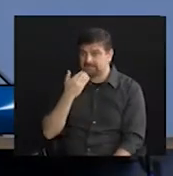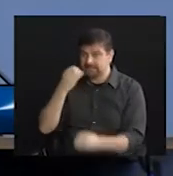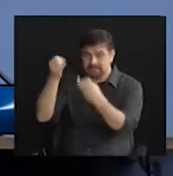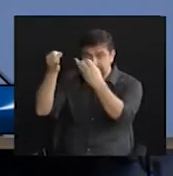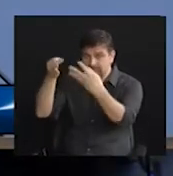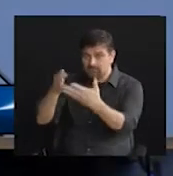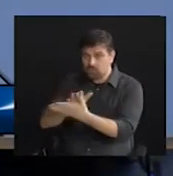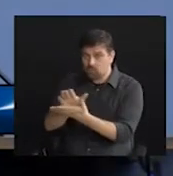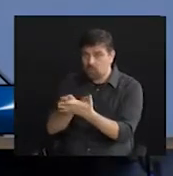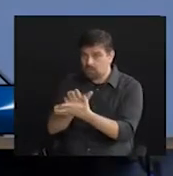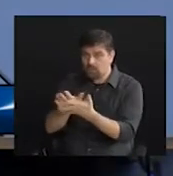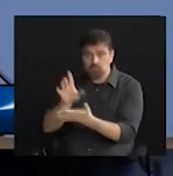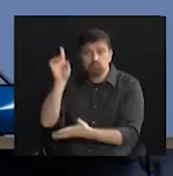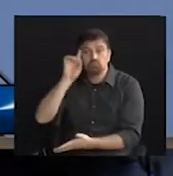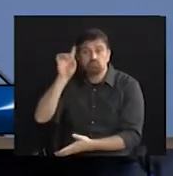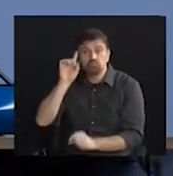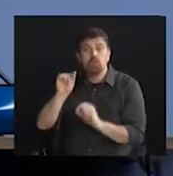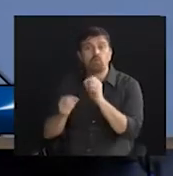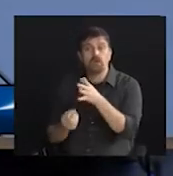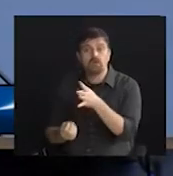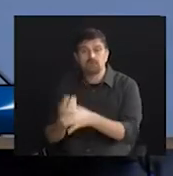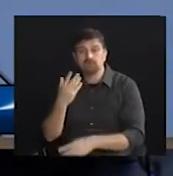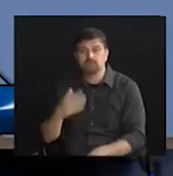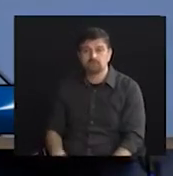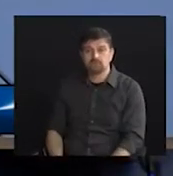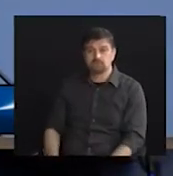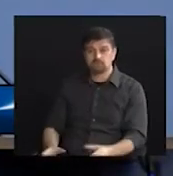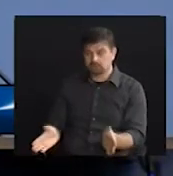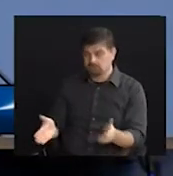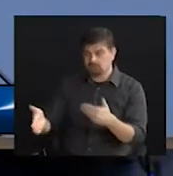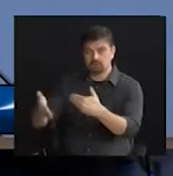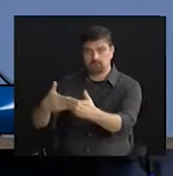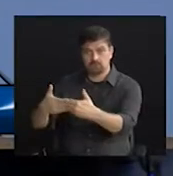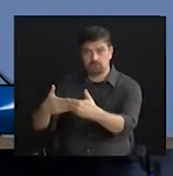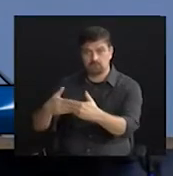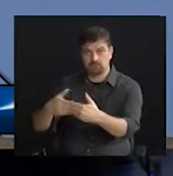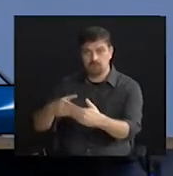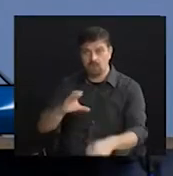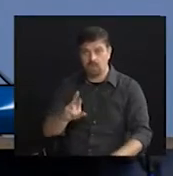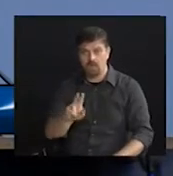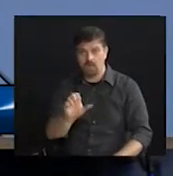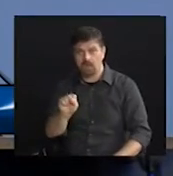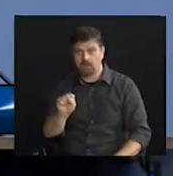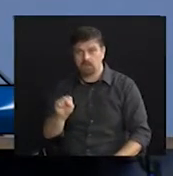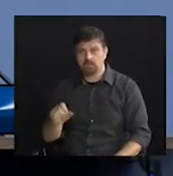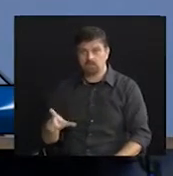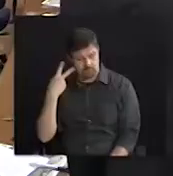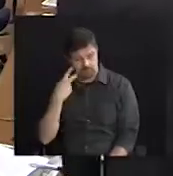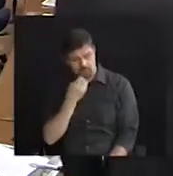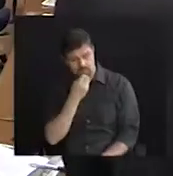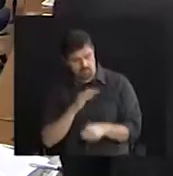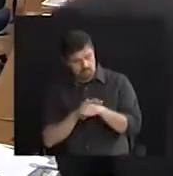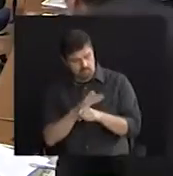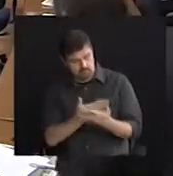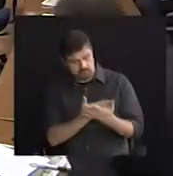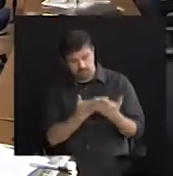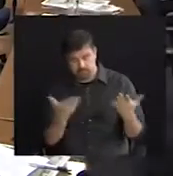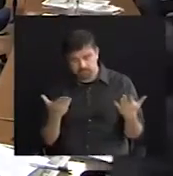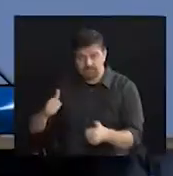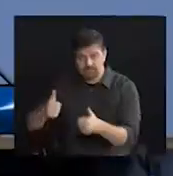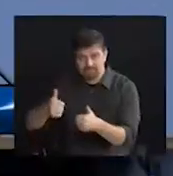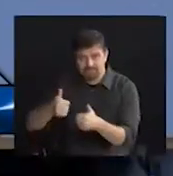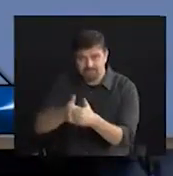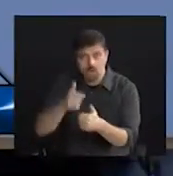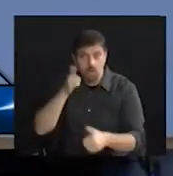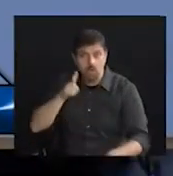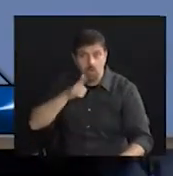um belo dia, me aparece o CRAS fechado com uma orientação de que as pessoas deveriam ir ao Botafogo. De acordo com o vereador,